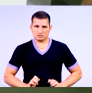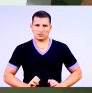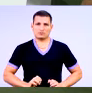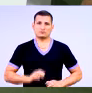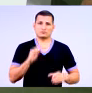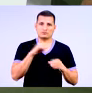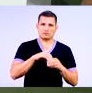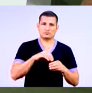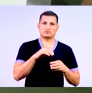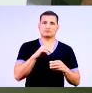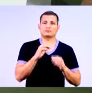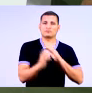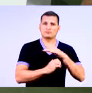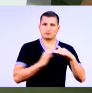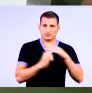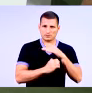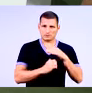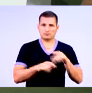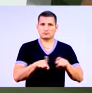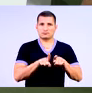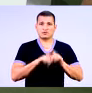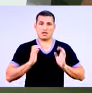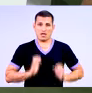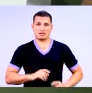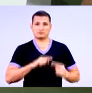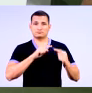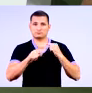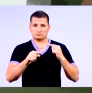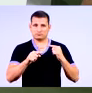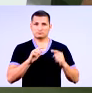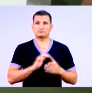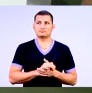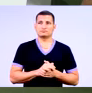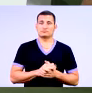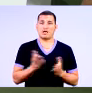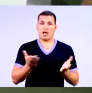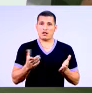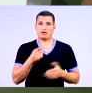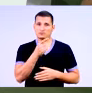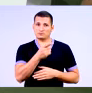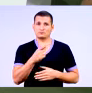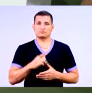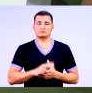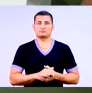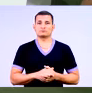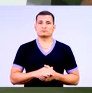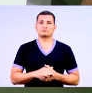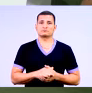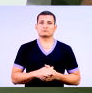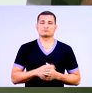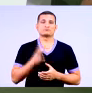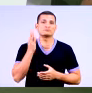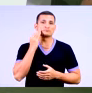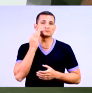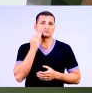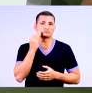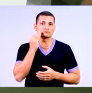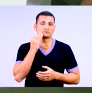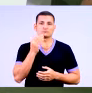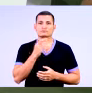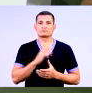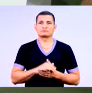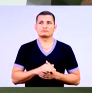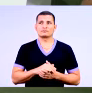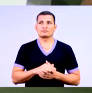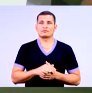da empresa e a postura antiética. E agora a senhora está com a palavra para mediar aí essa resposta dos nossos alunos,